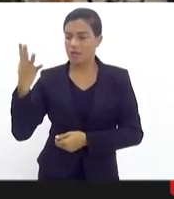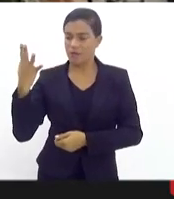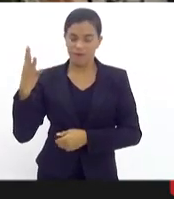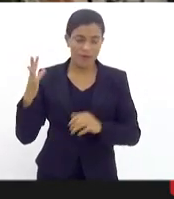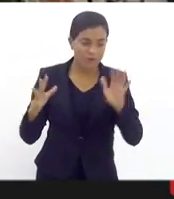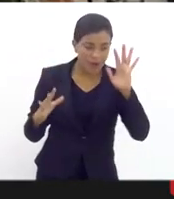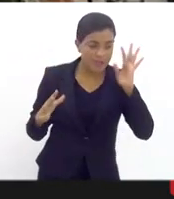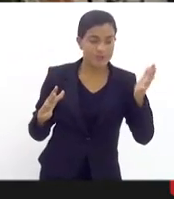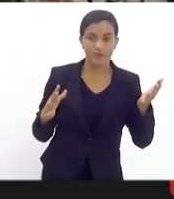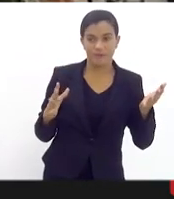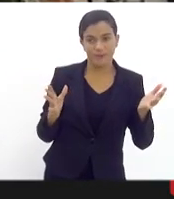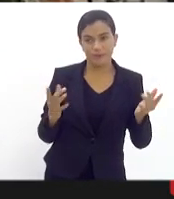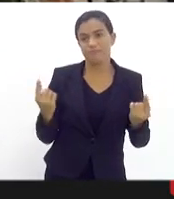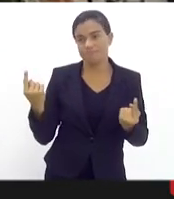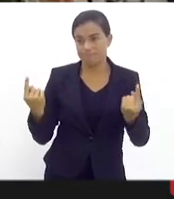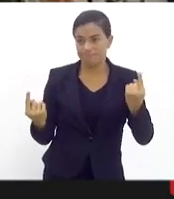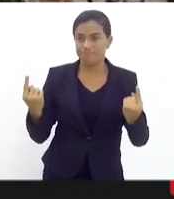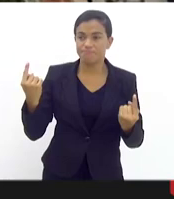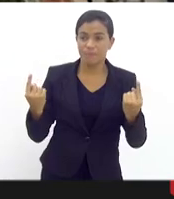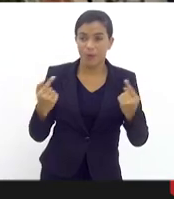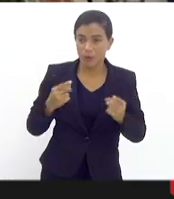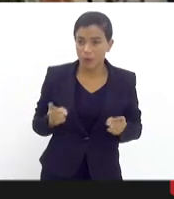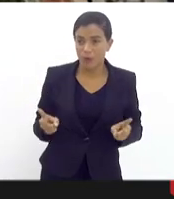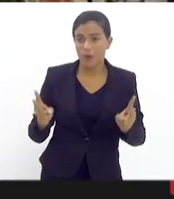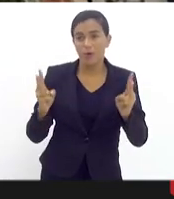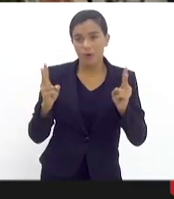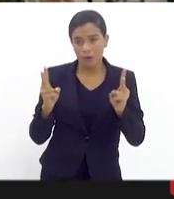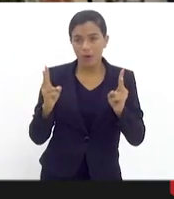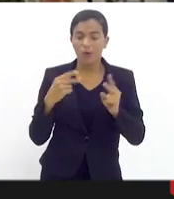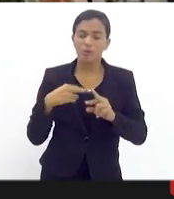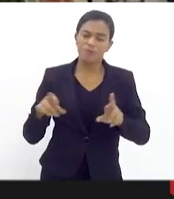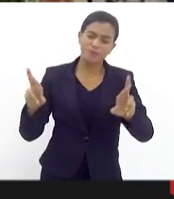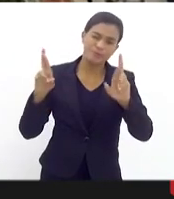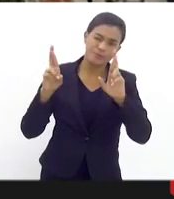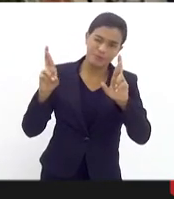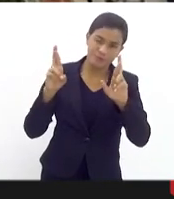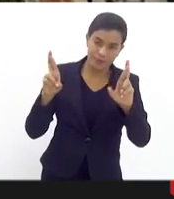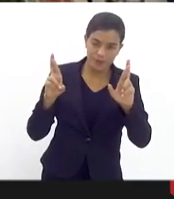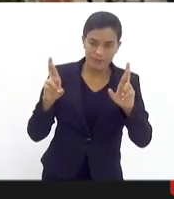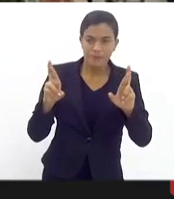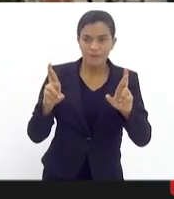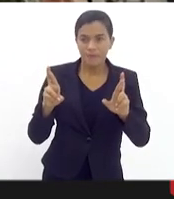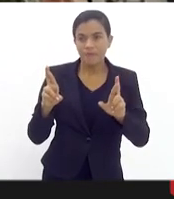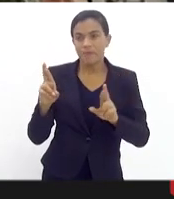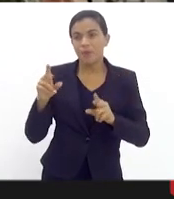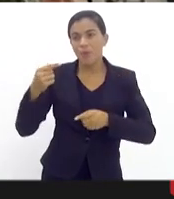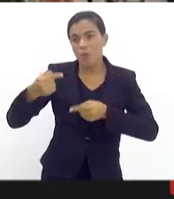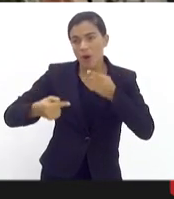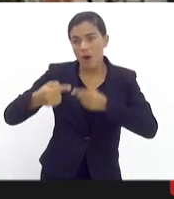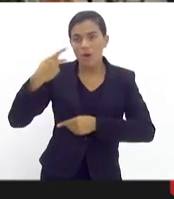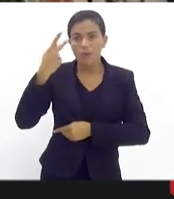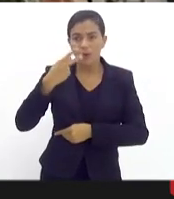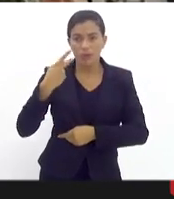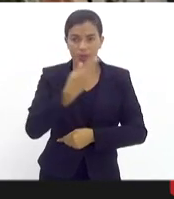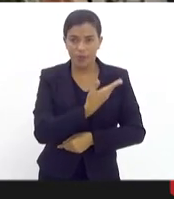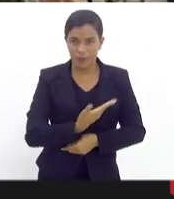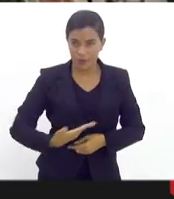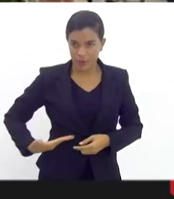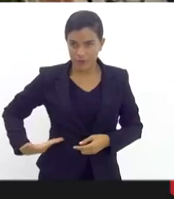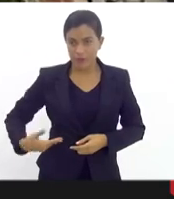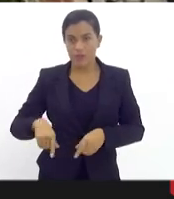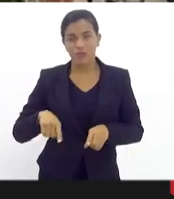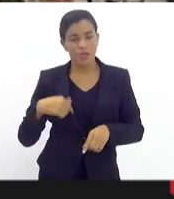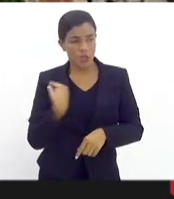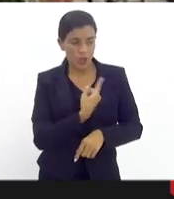tocados de alguma maneira, né? Eu continuo esperando, evidentemente, uma política do governo e nós